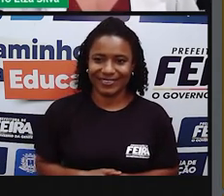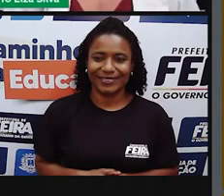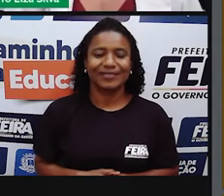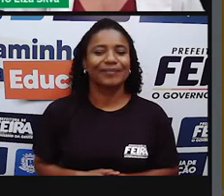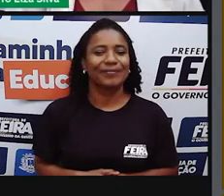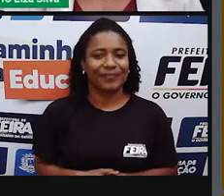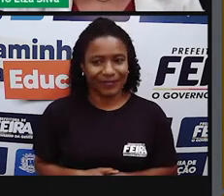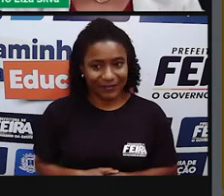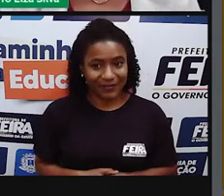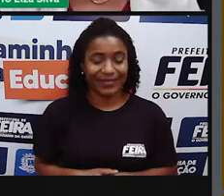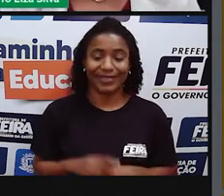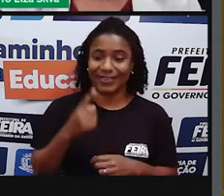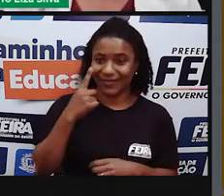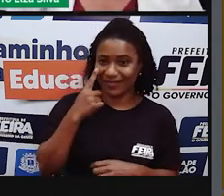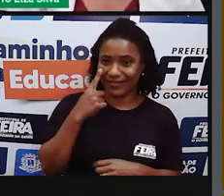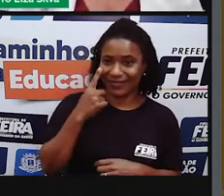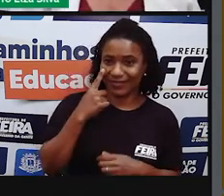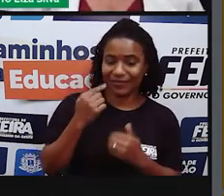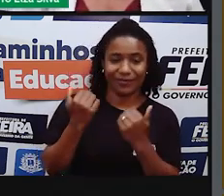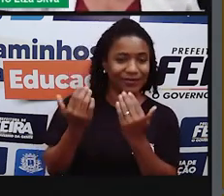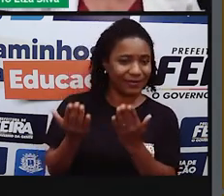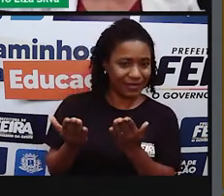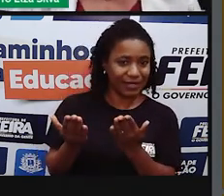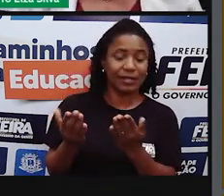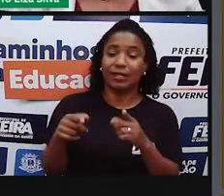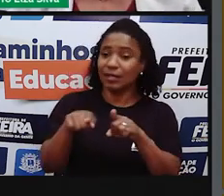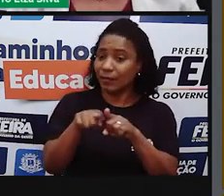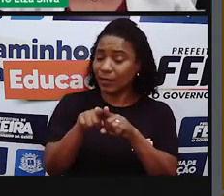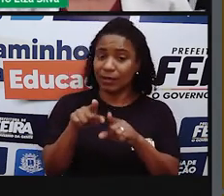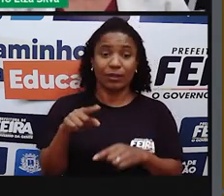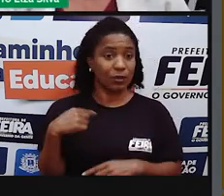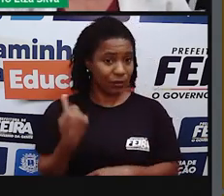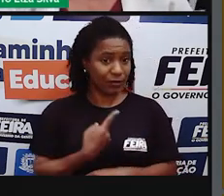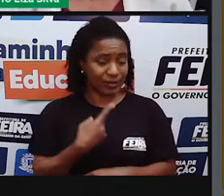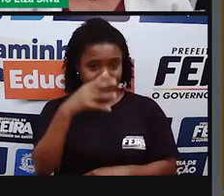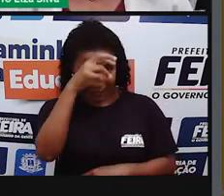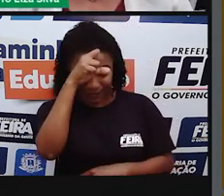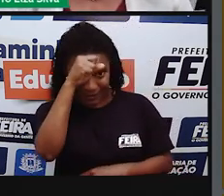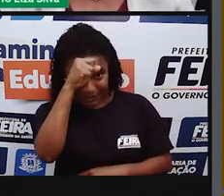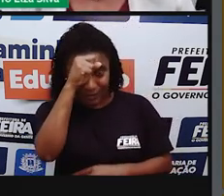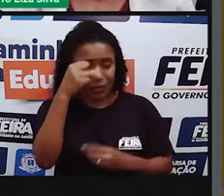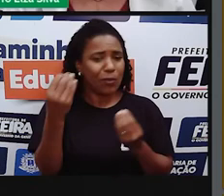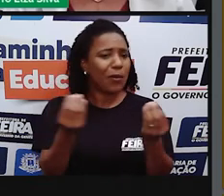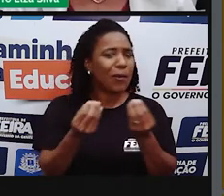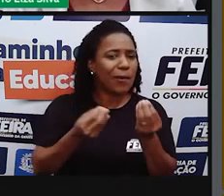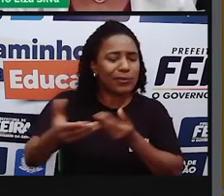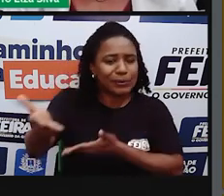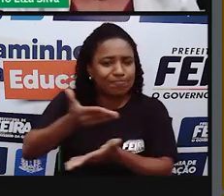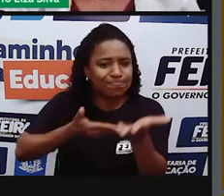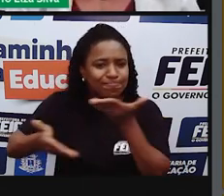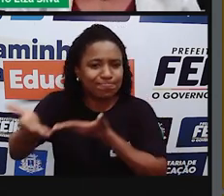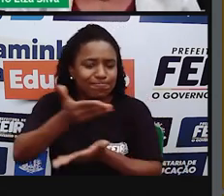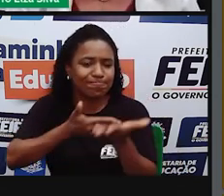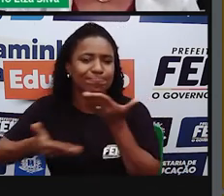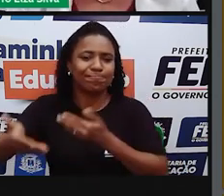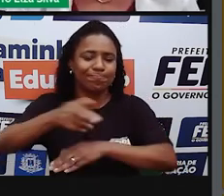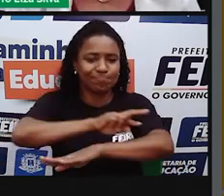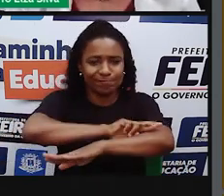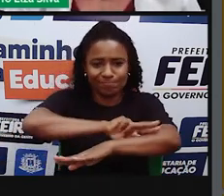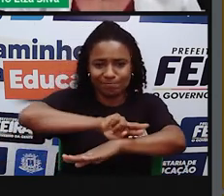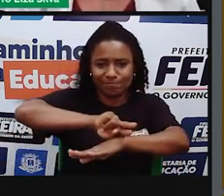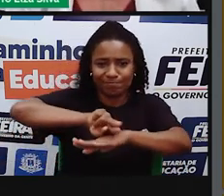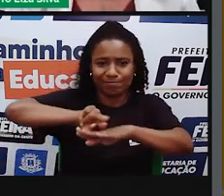Deixo aqui para vocês, para nós ampliarmos um pouco mais esse debate sobre as relações étnico-raciais, este